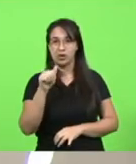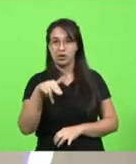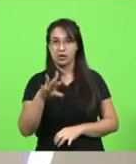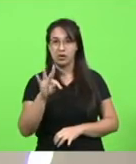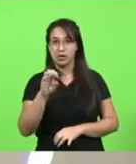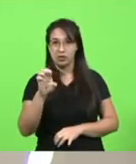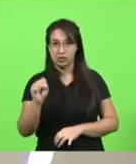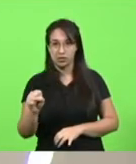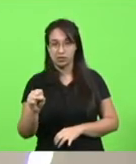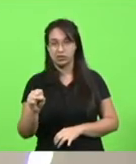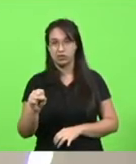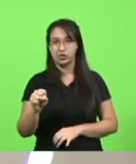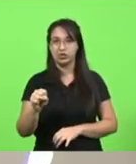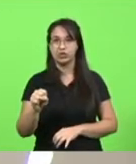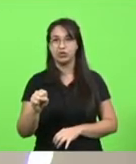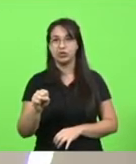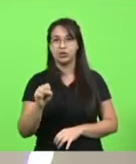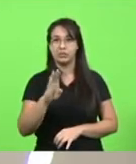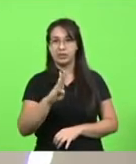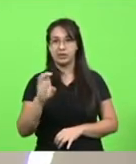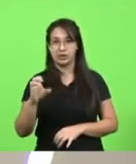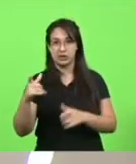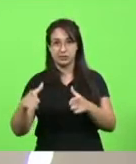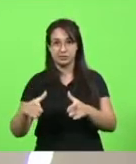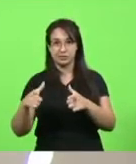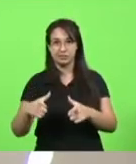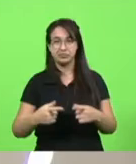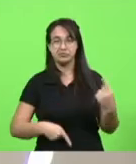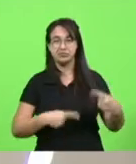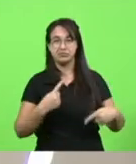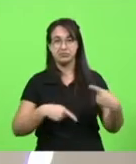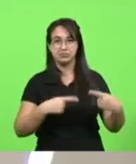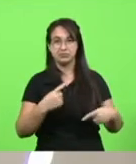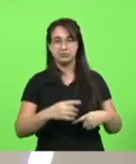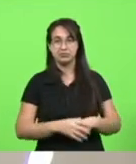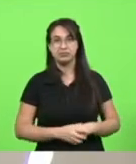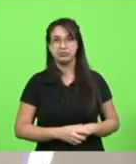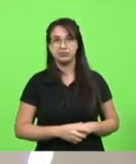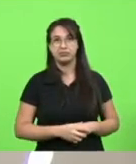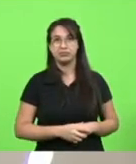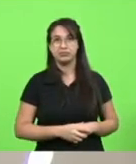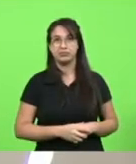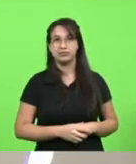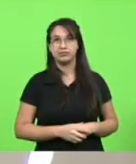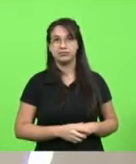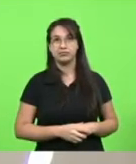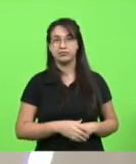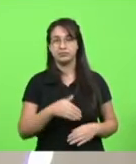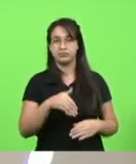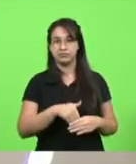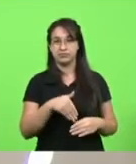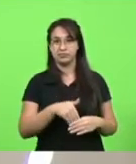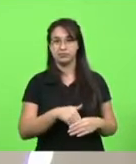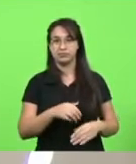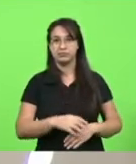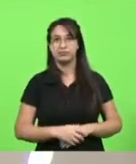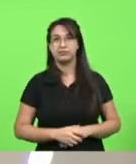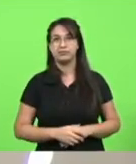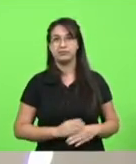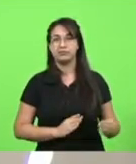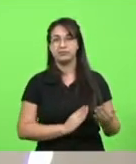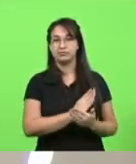discussão. Não havendo quem queira discutir, em votação, deputados que aprovam, permaneçam como se encontram. Aprovado